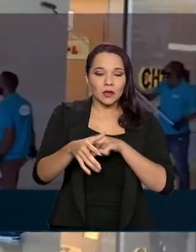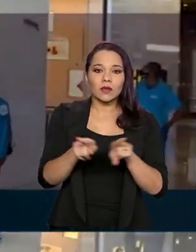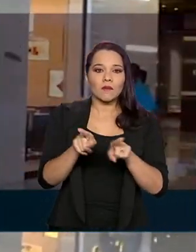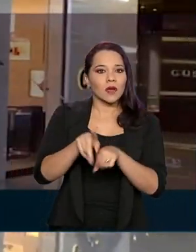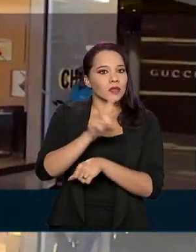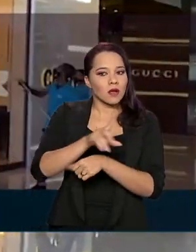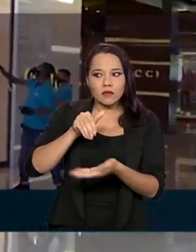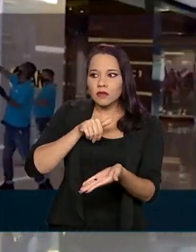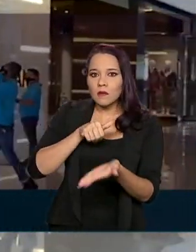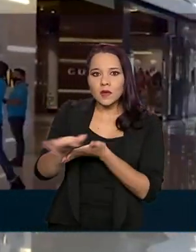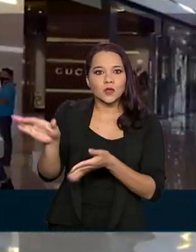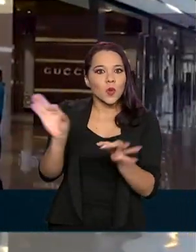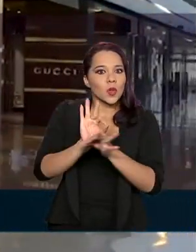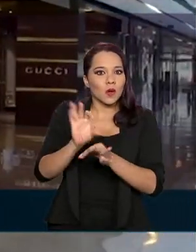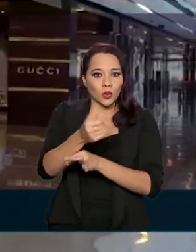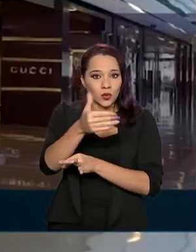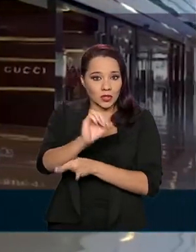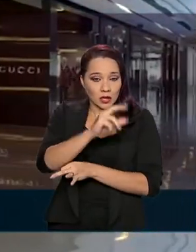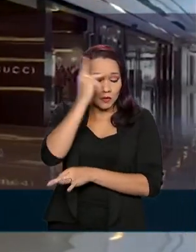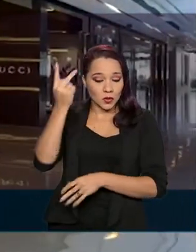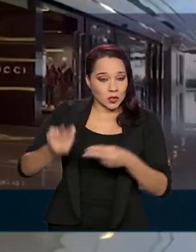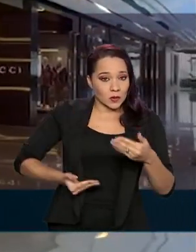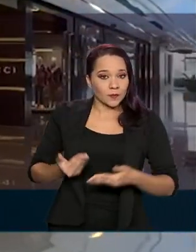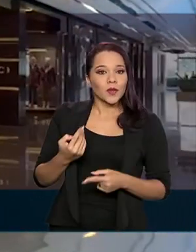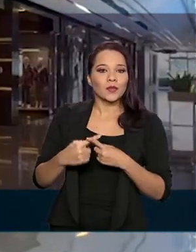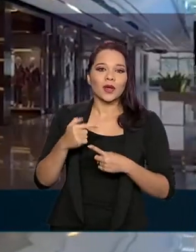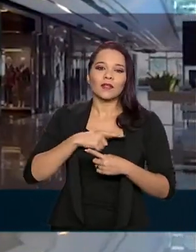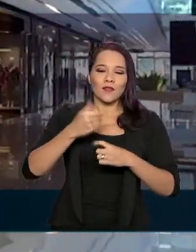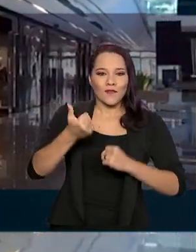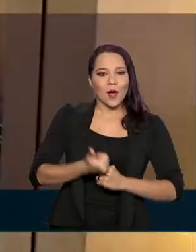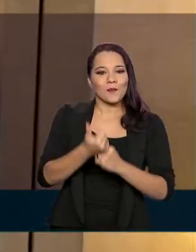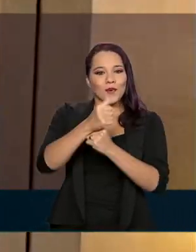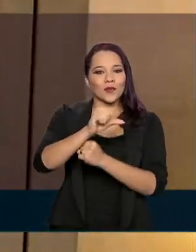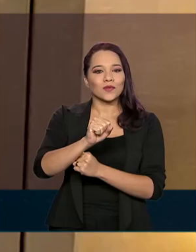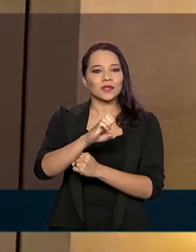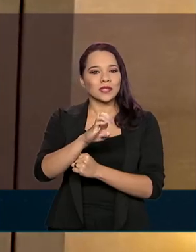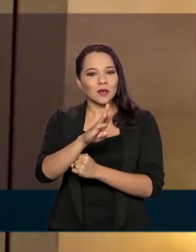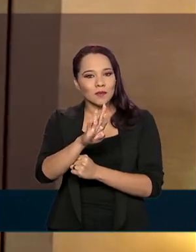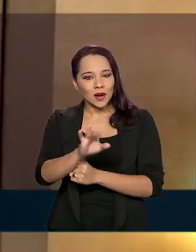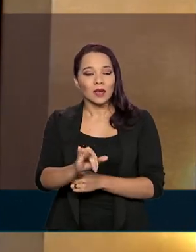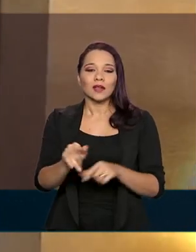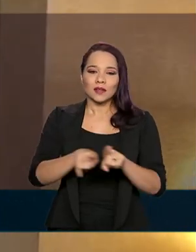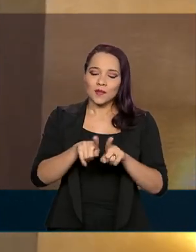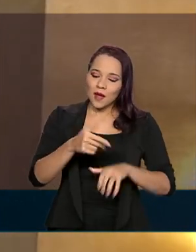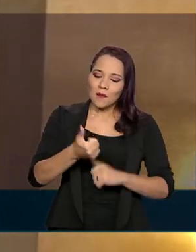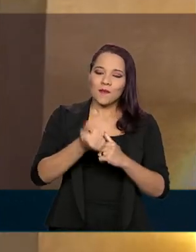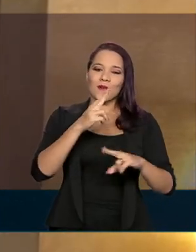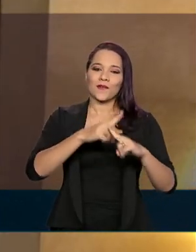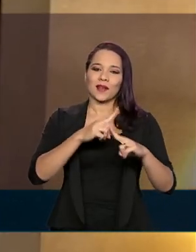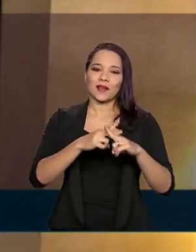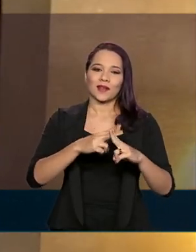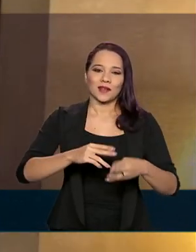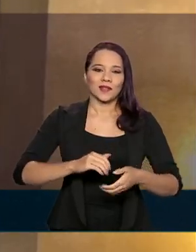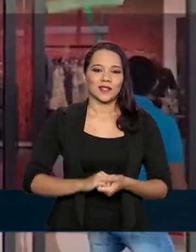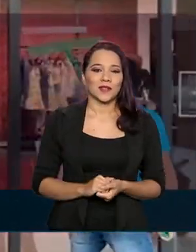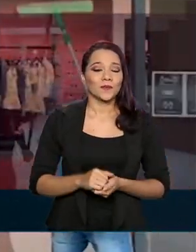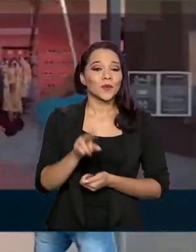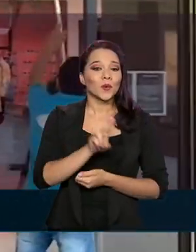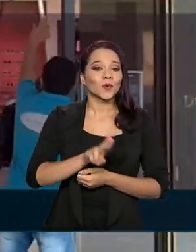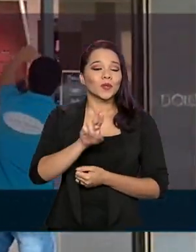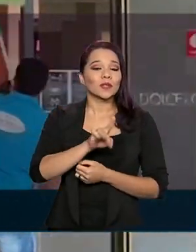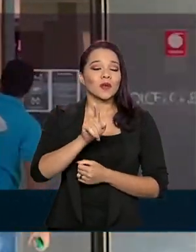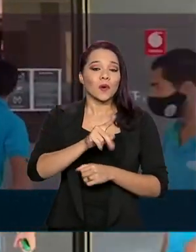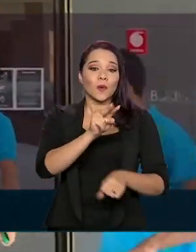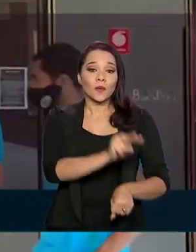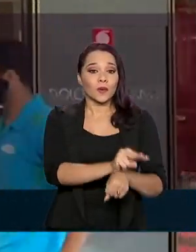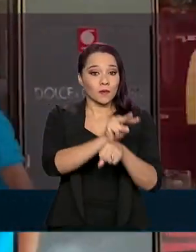nenhum dos 10 funcionários, porque teve apoio do SEBRAE e da Caixa Econômica Federal, por meio de um